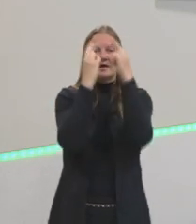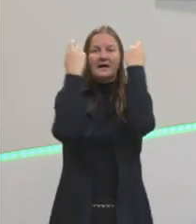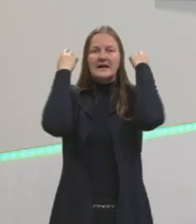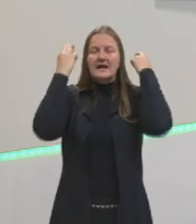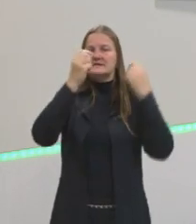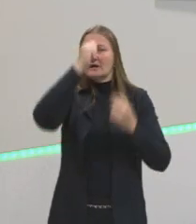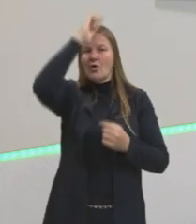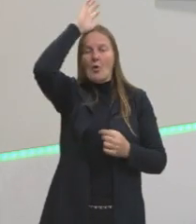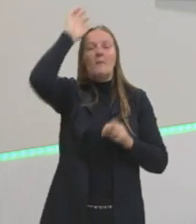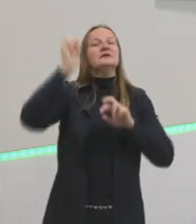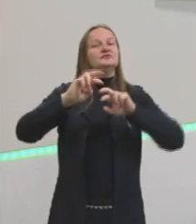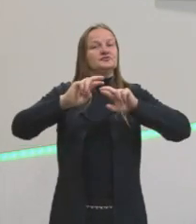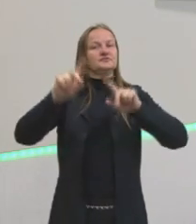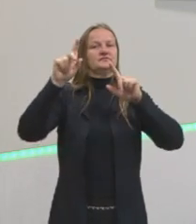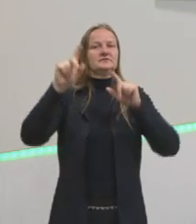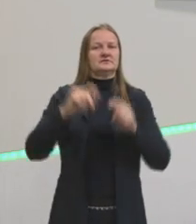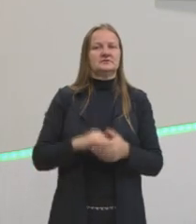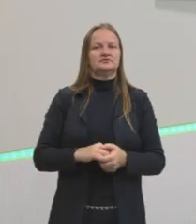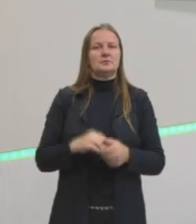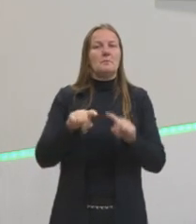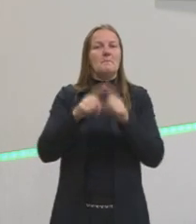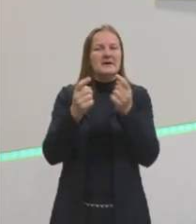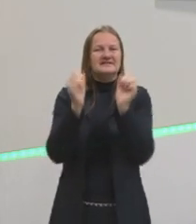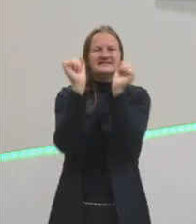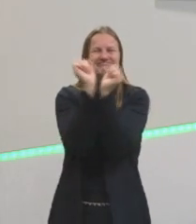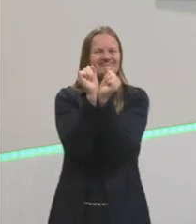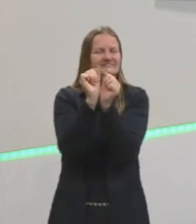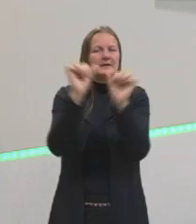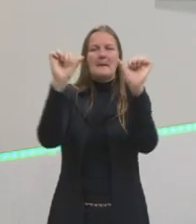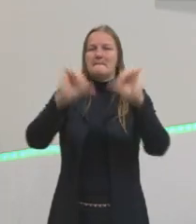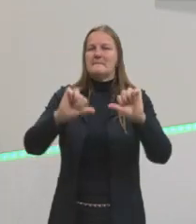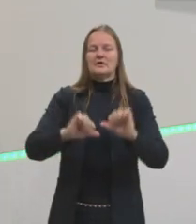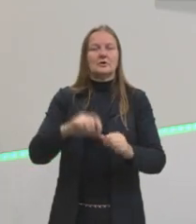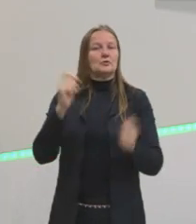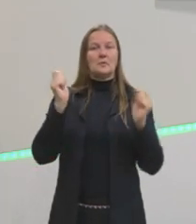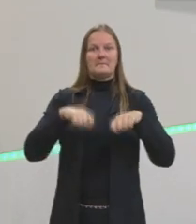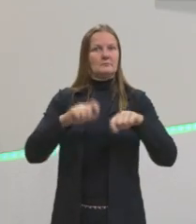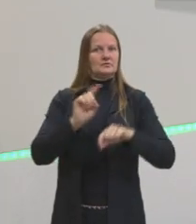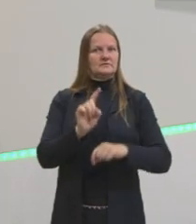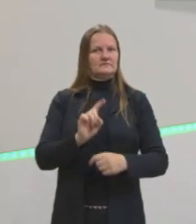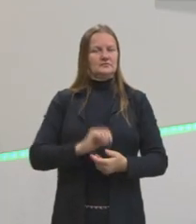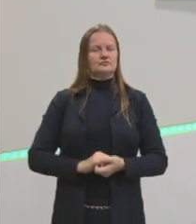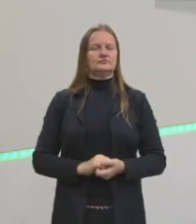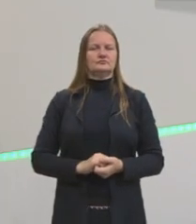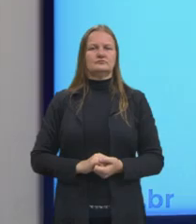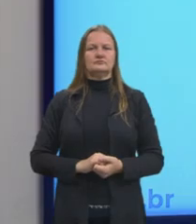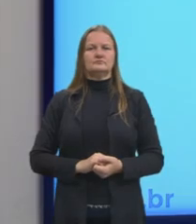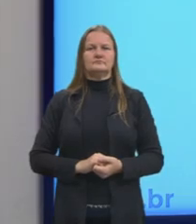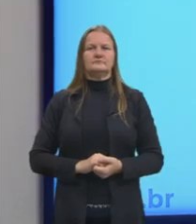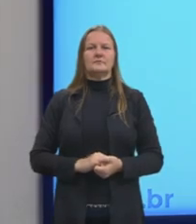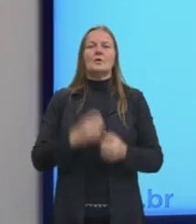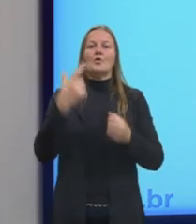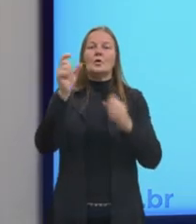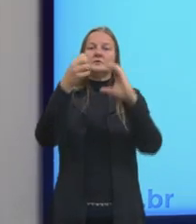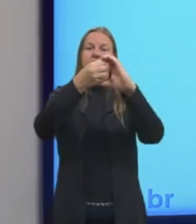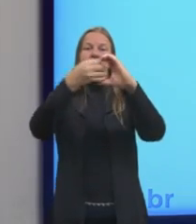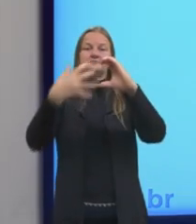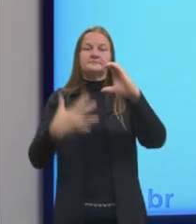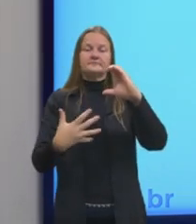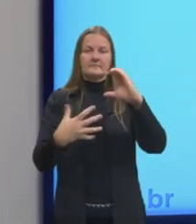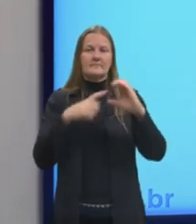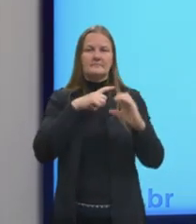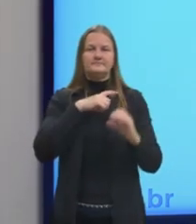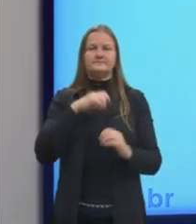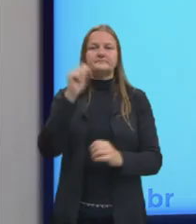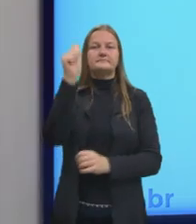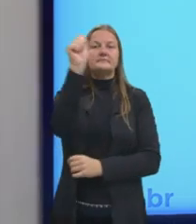Roma né mas de qualquer forma sempre trabalho escravista não podemos admitir a outra característica do trabalho da